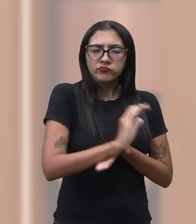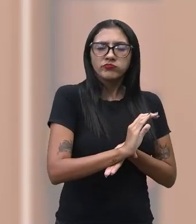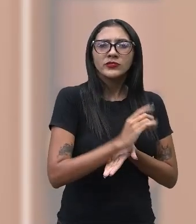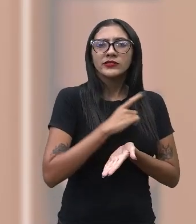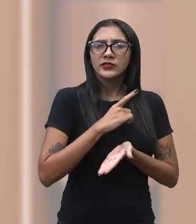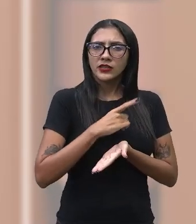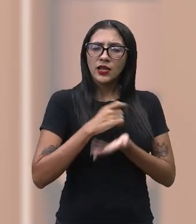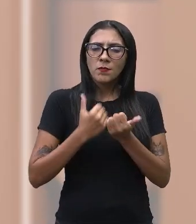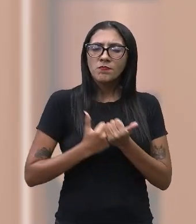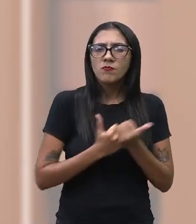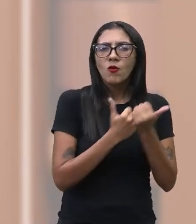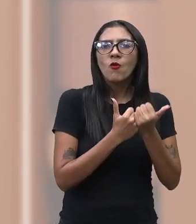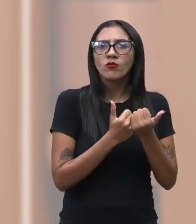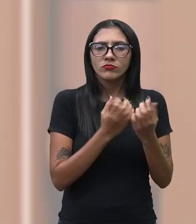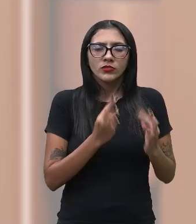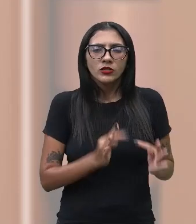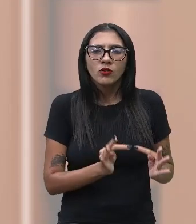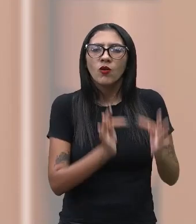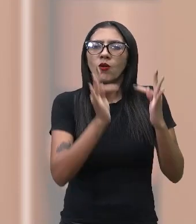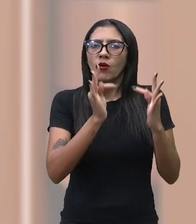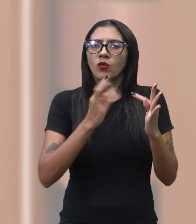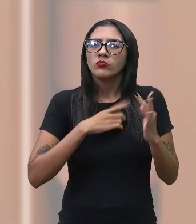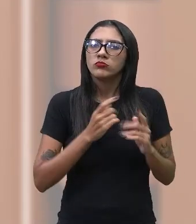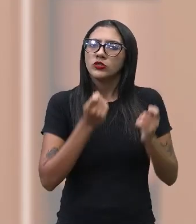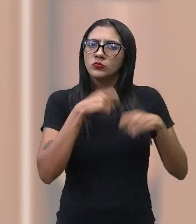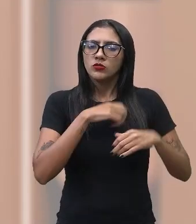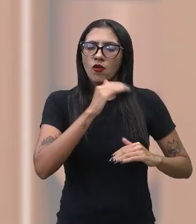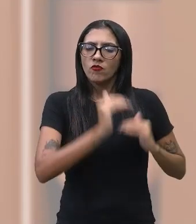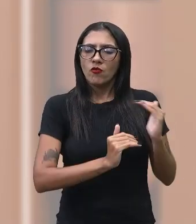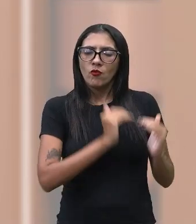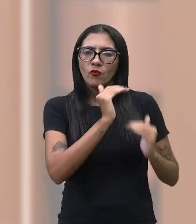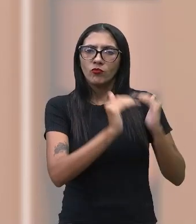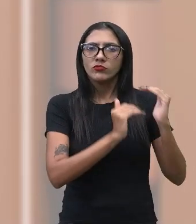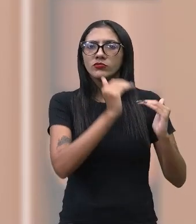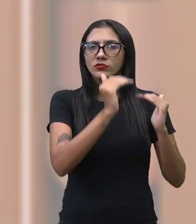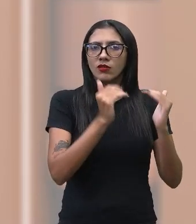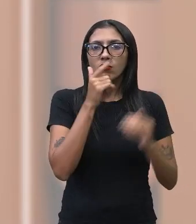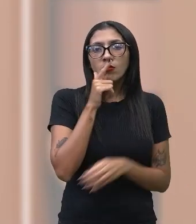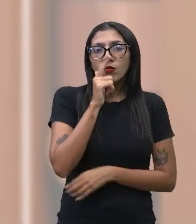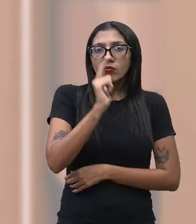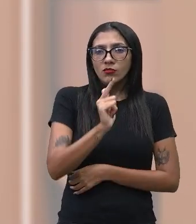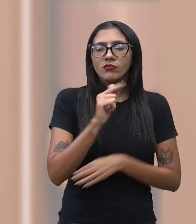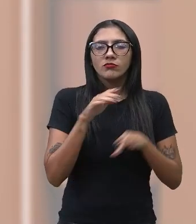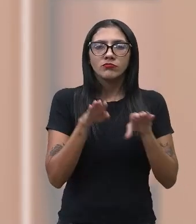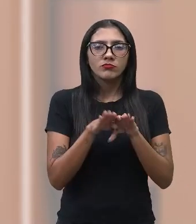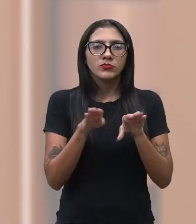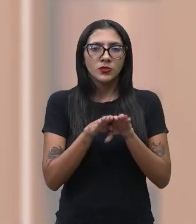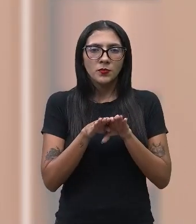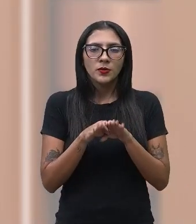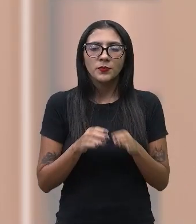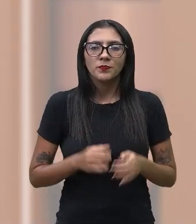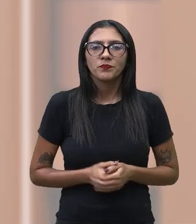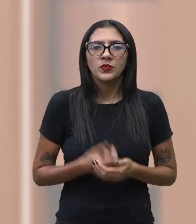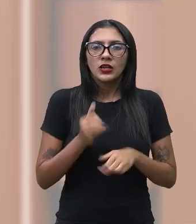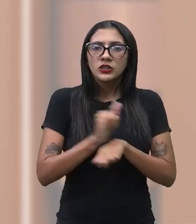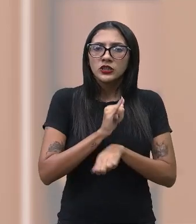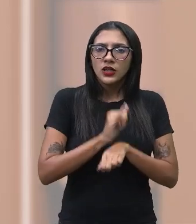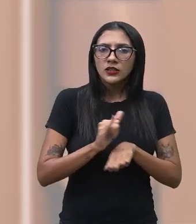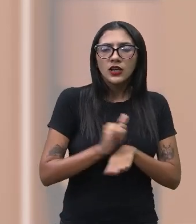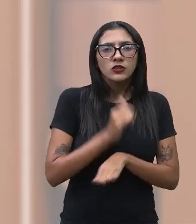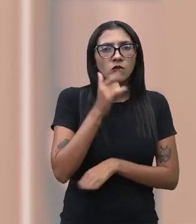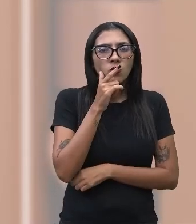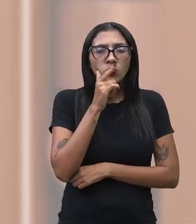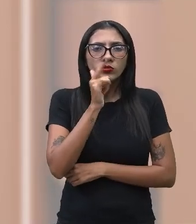ajuda tecnológica para fazer para conseguir tomar medidas de